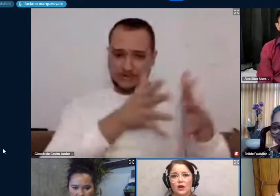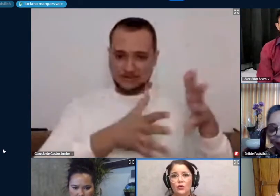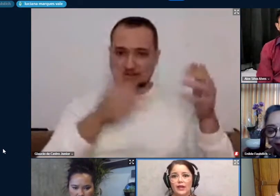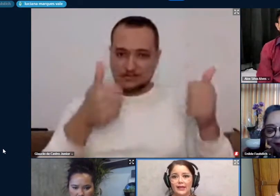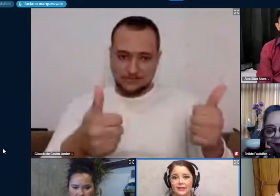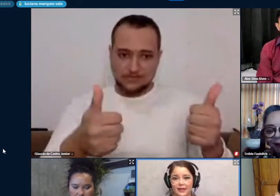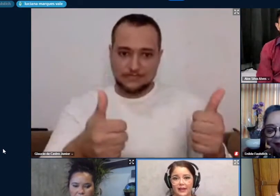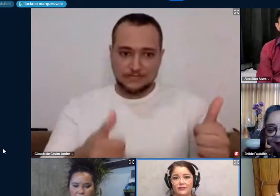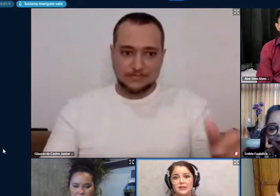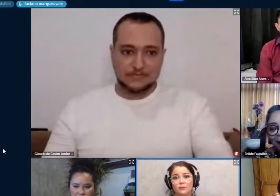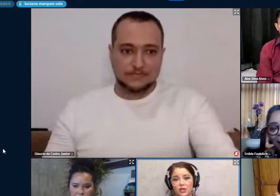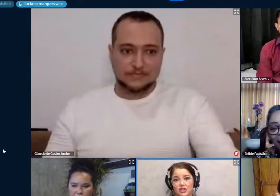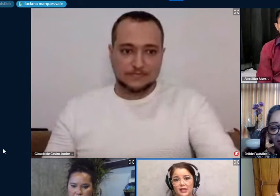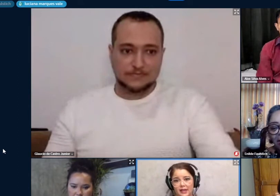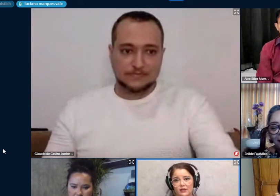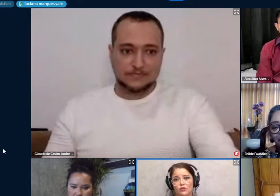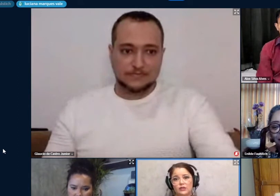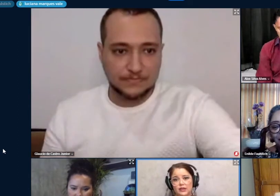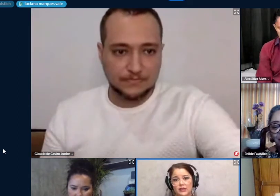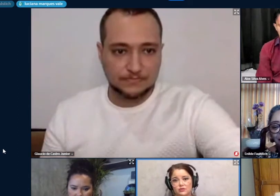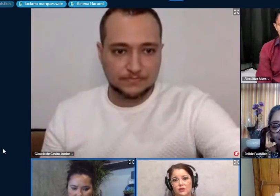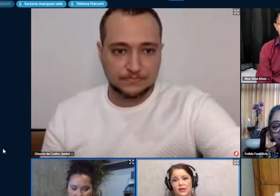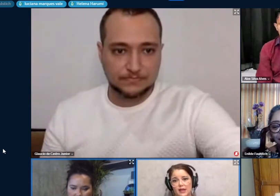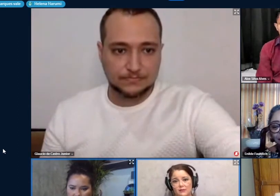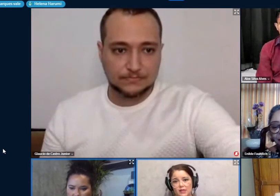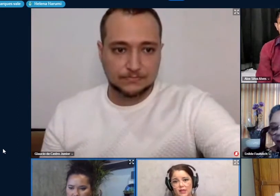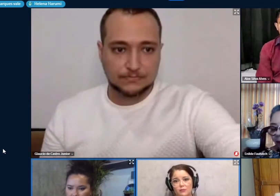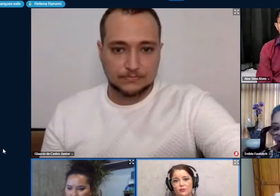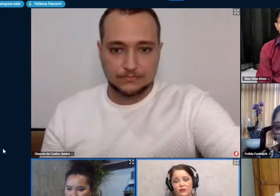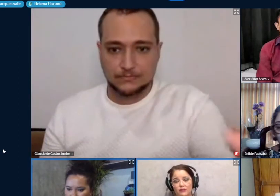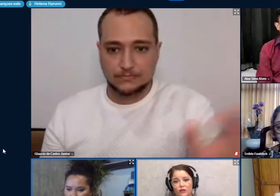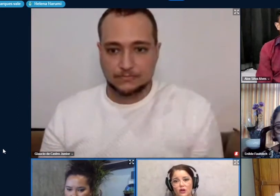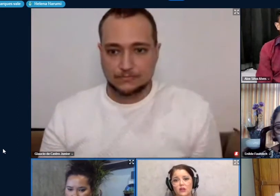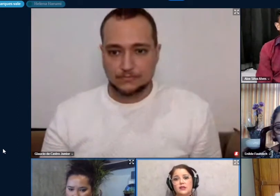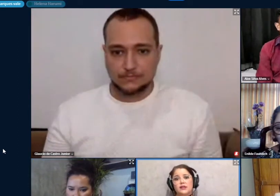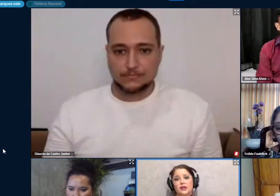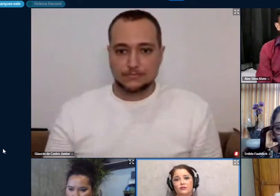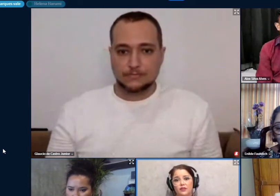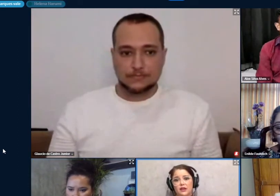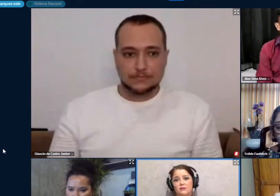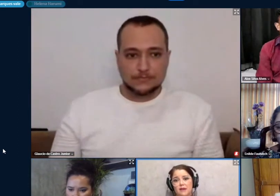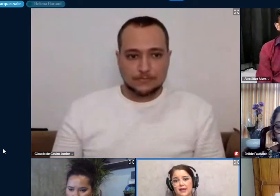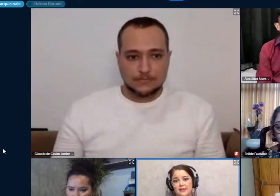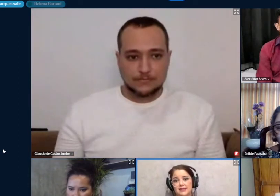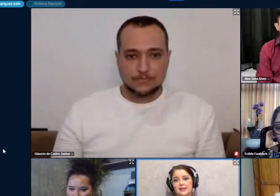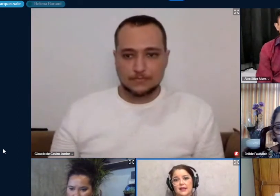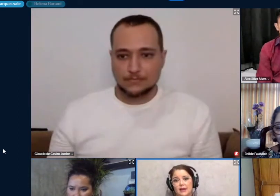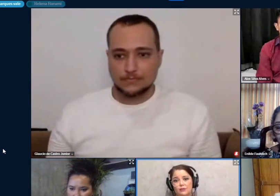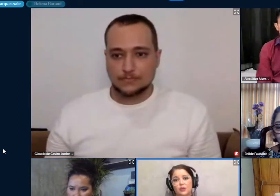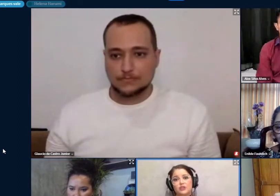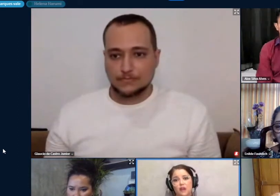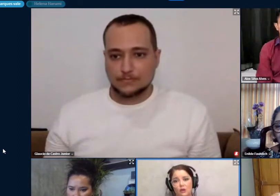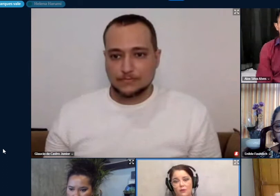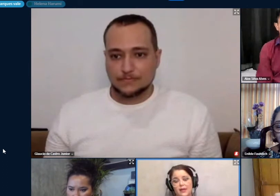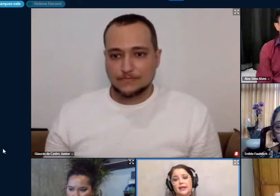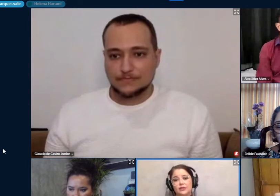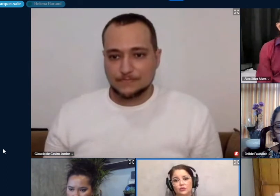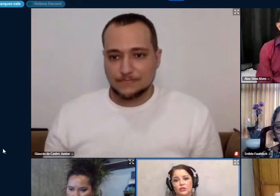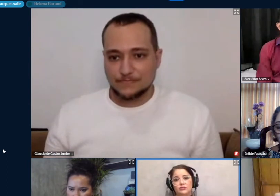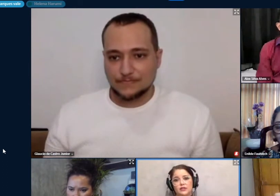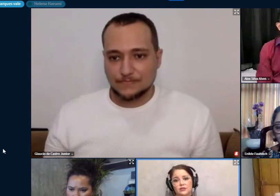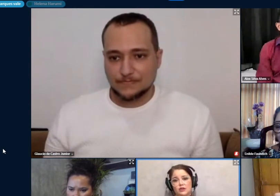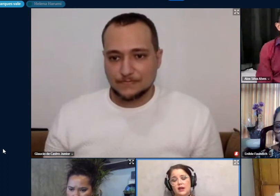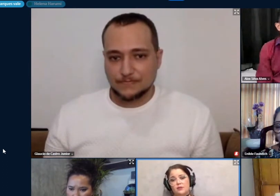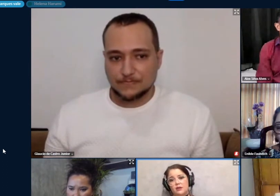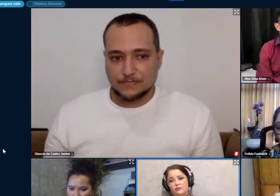Ah, então, Helena, você pode ler o texto que eu encaminhei, por favor, que aí fica mais claro. Pode acompanhar a